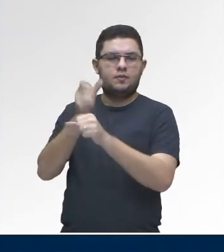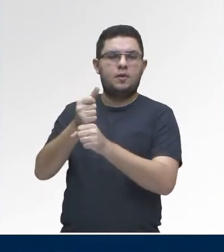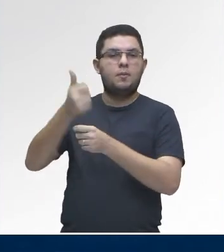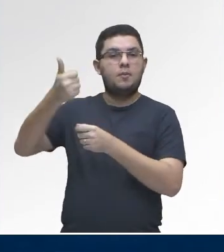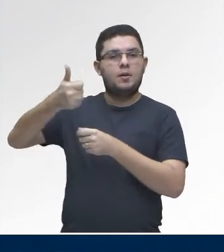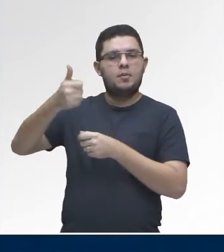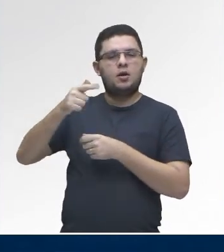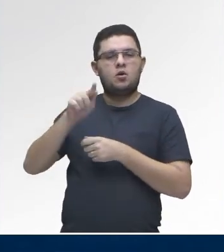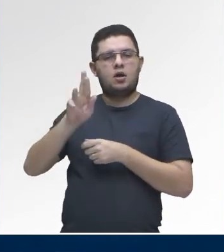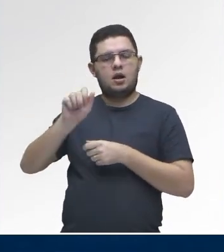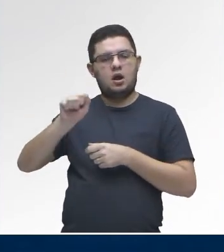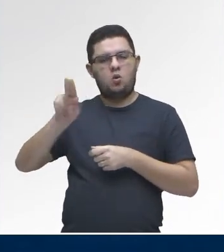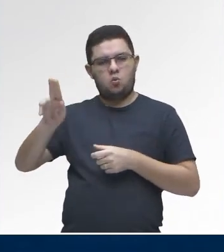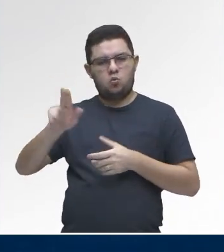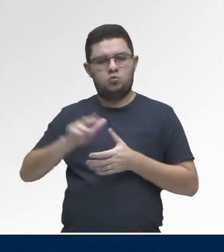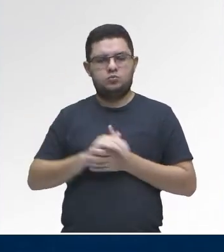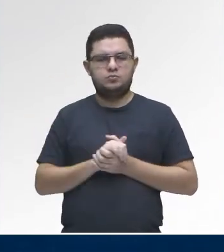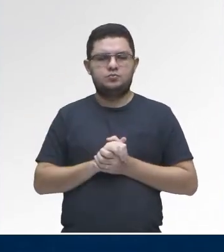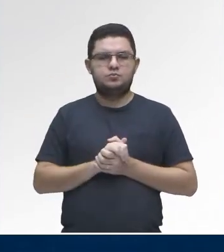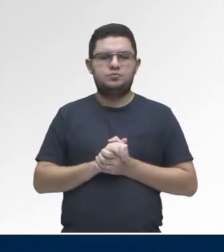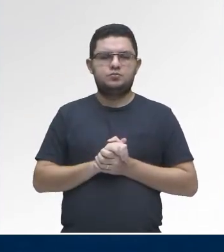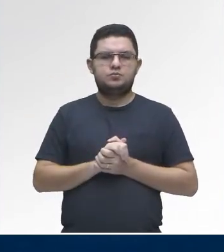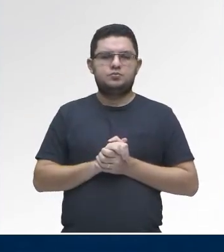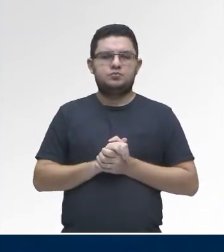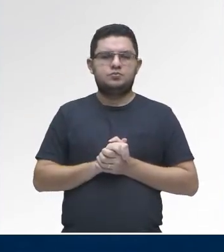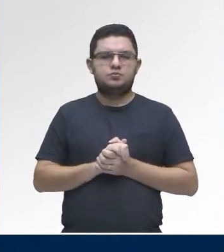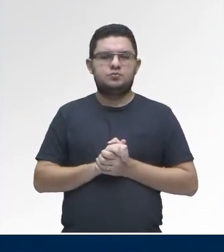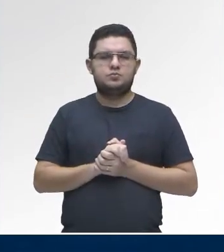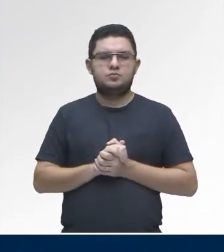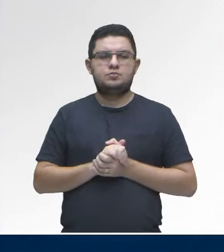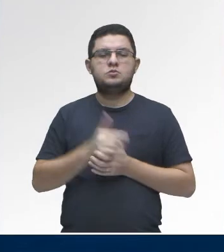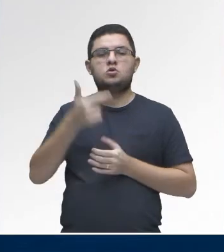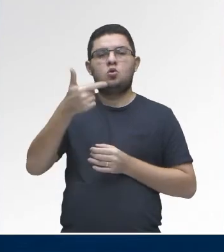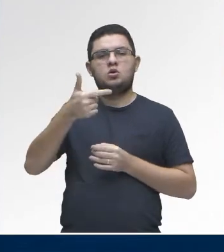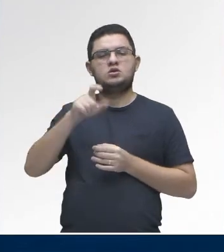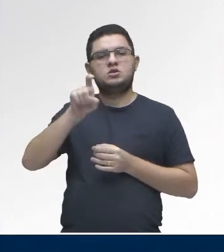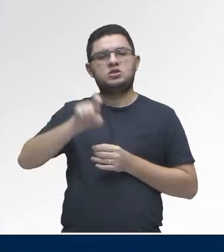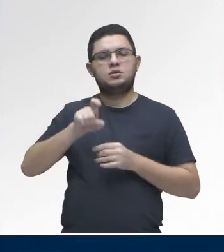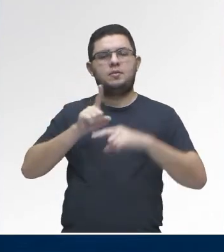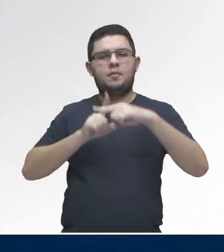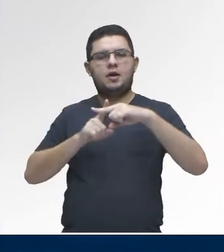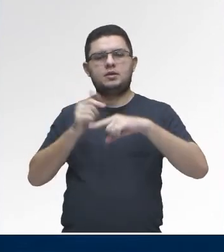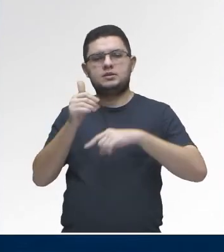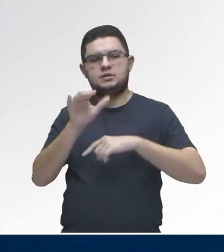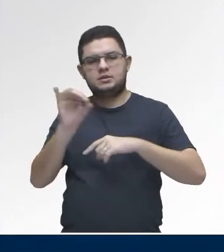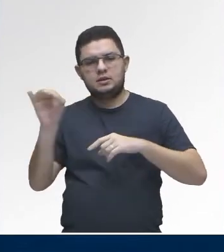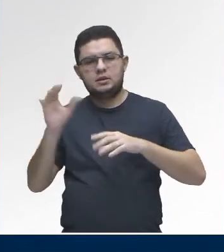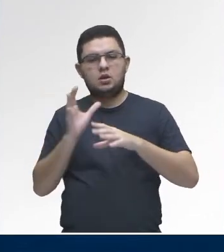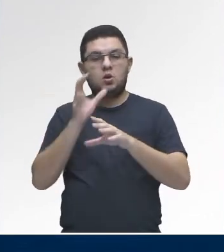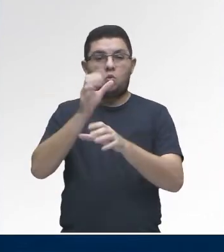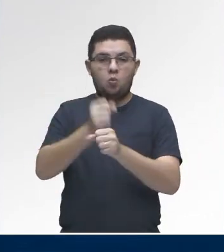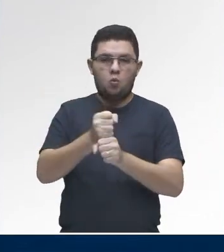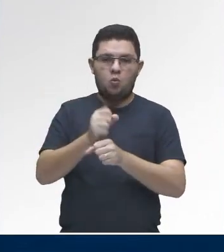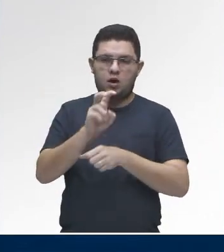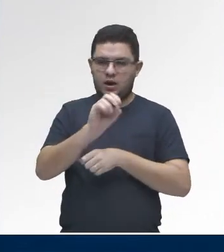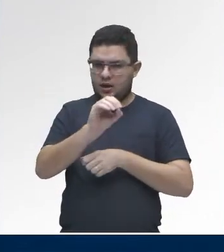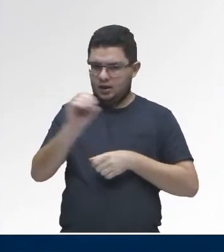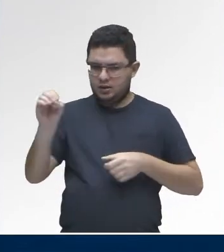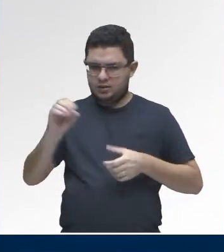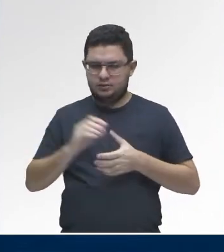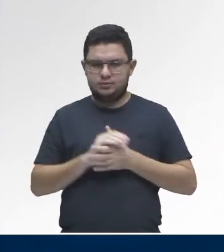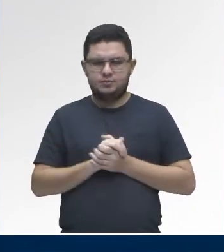100 igual a 500. E aí a gente pode chegar num valor de x